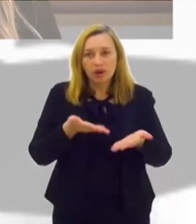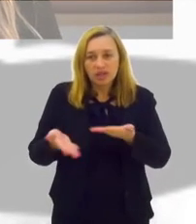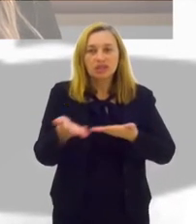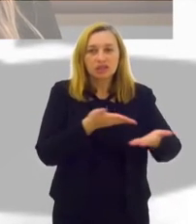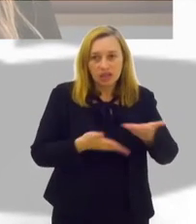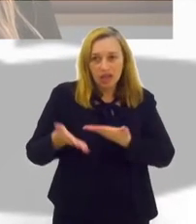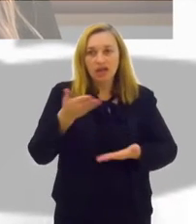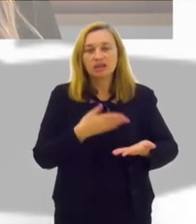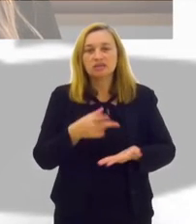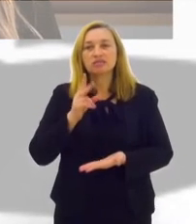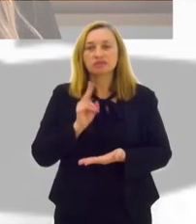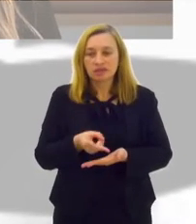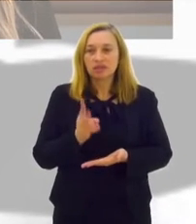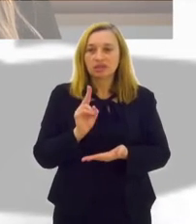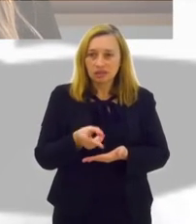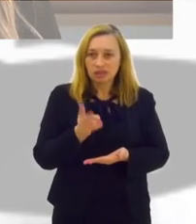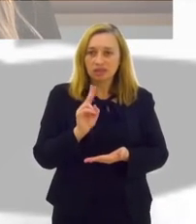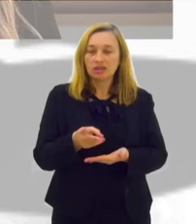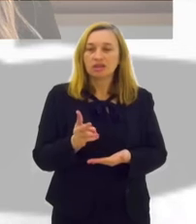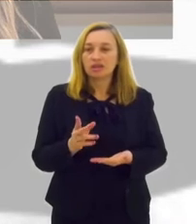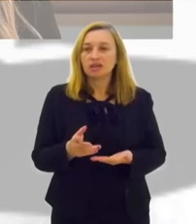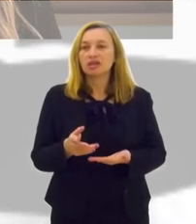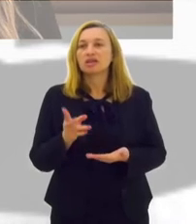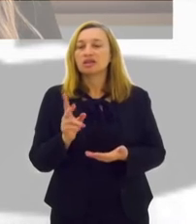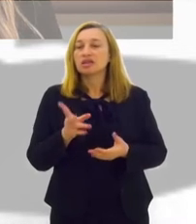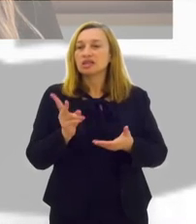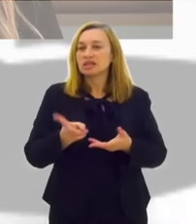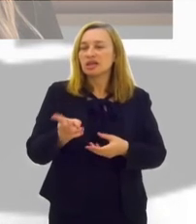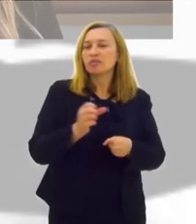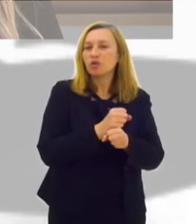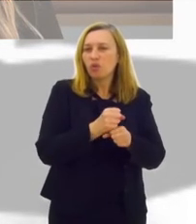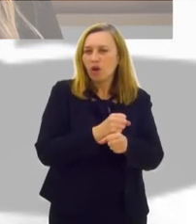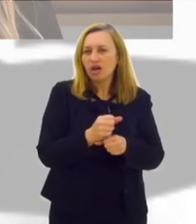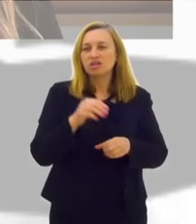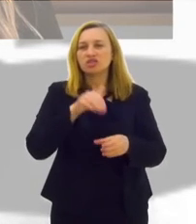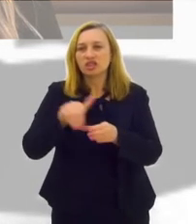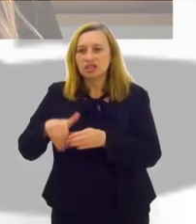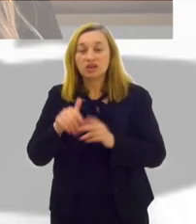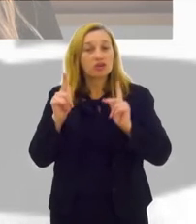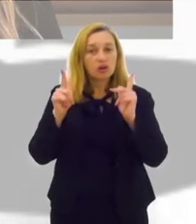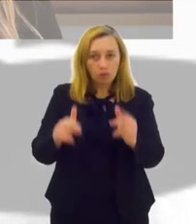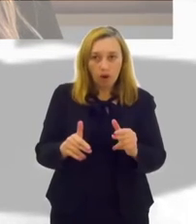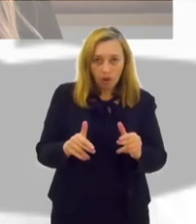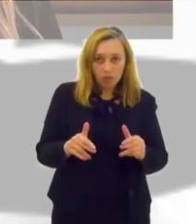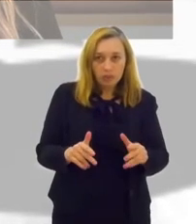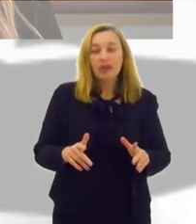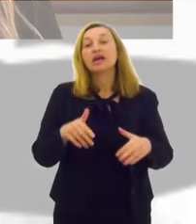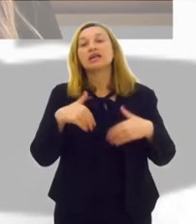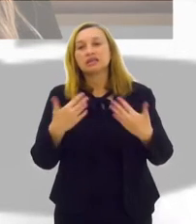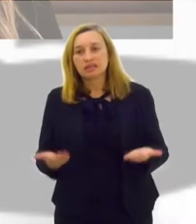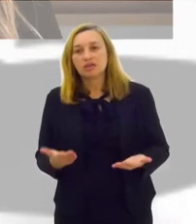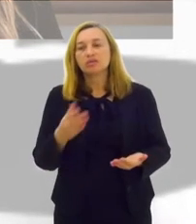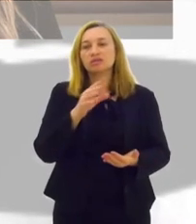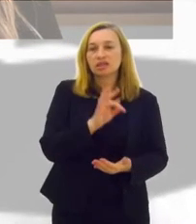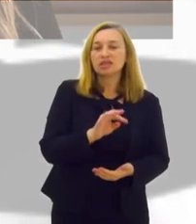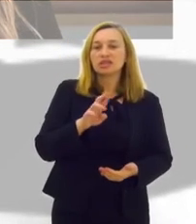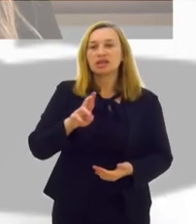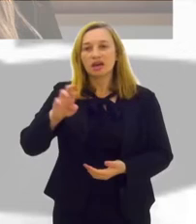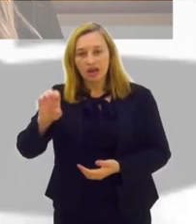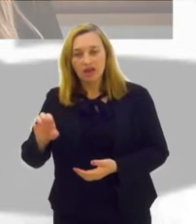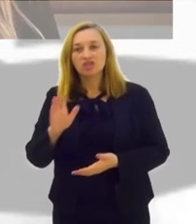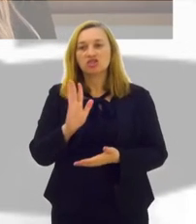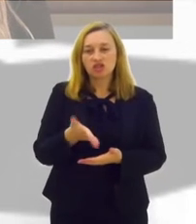compartilhar aquilo. Então, periodicamente, talvez sempre em ano de eleições, publicam a mesma fake news. Então, o TSE já